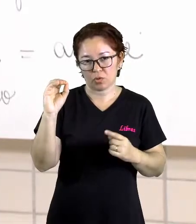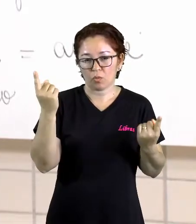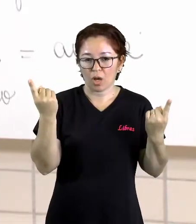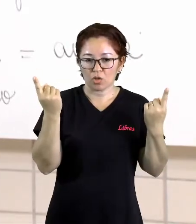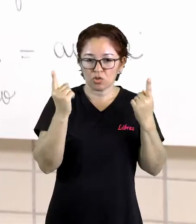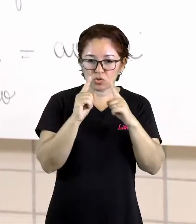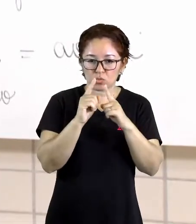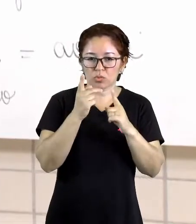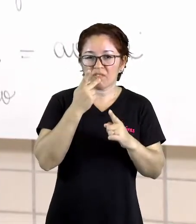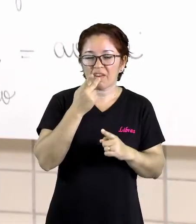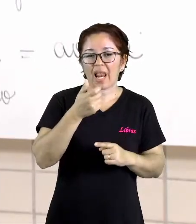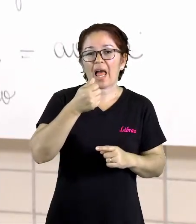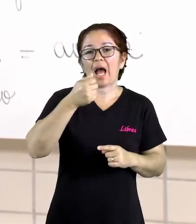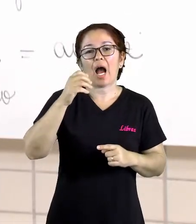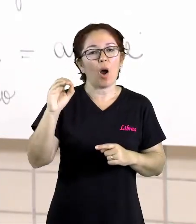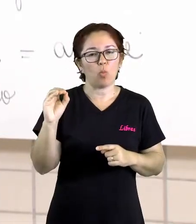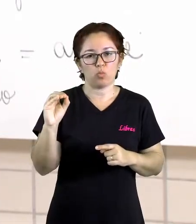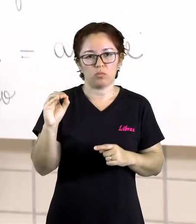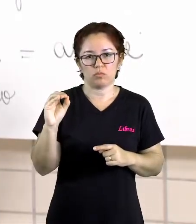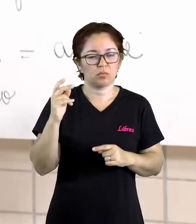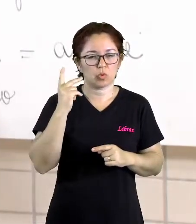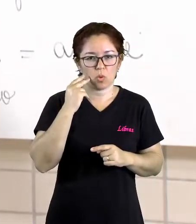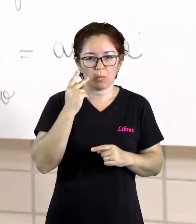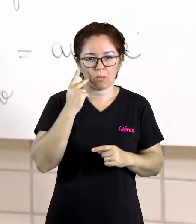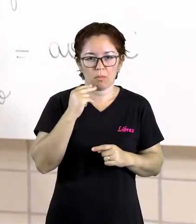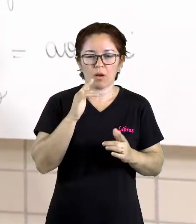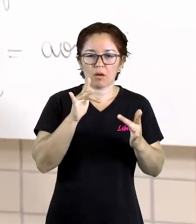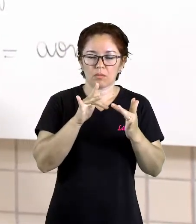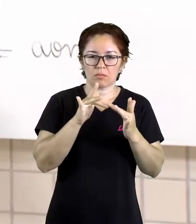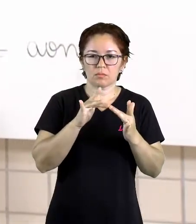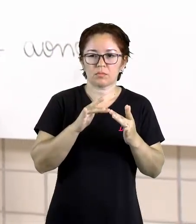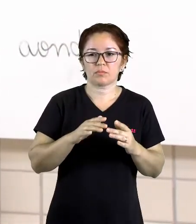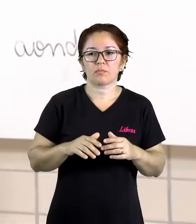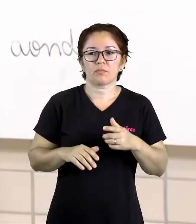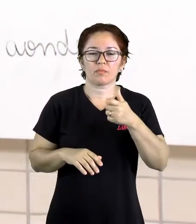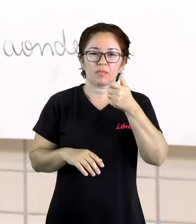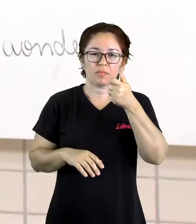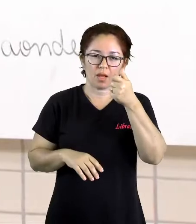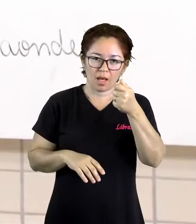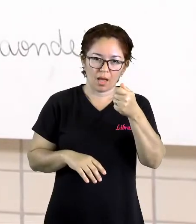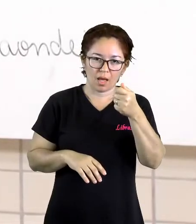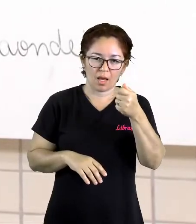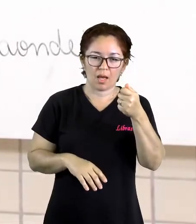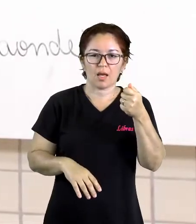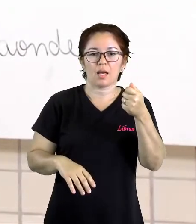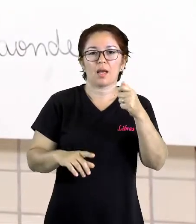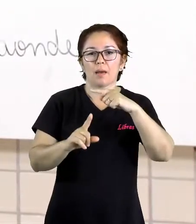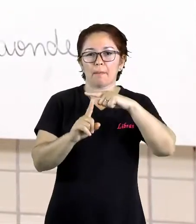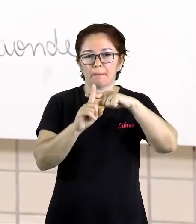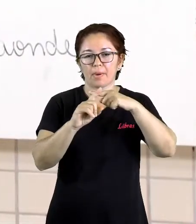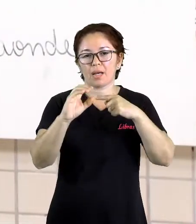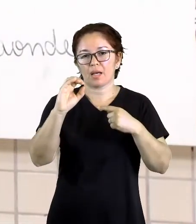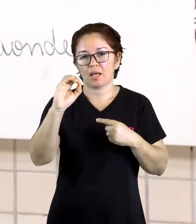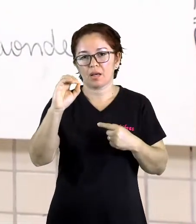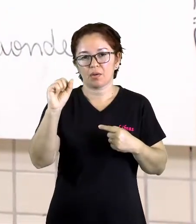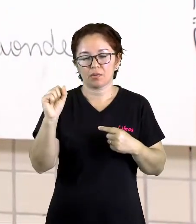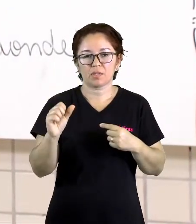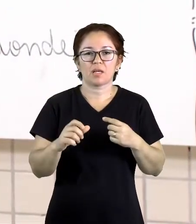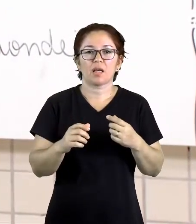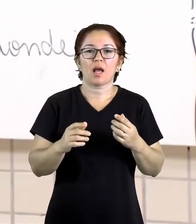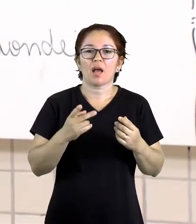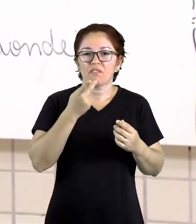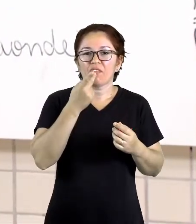ao. Aos, a, preposição, mais o artigo definido os, ficou aos.